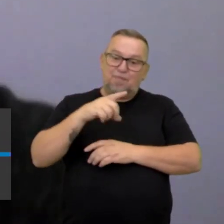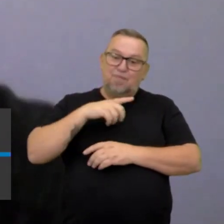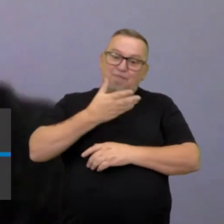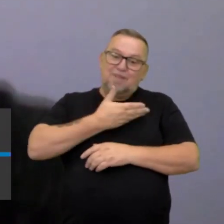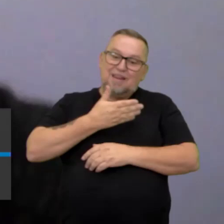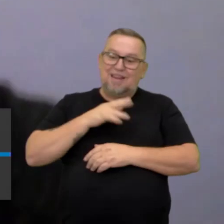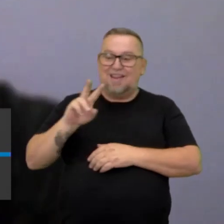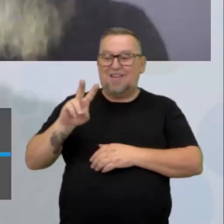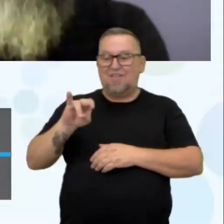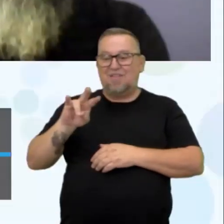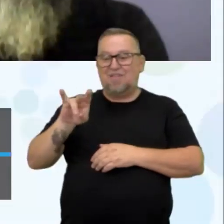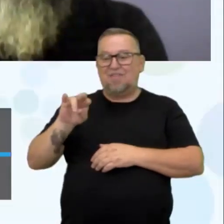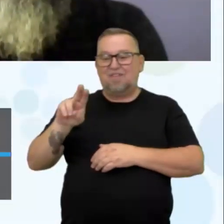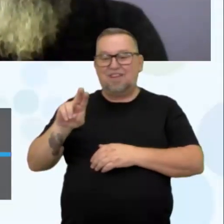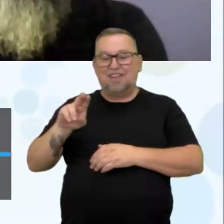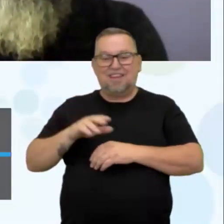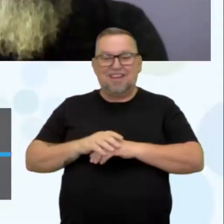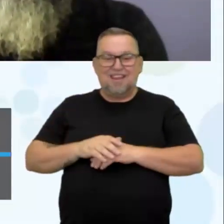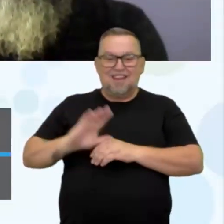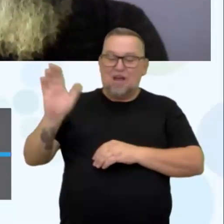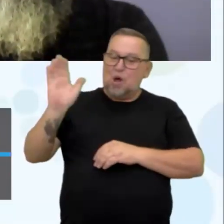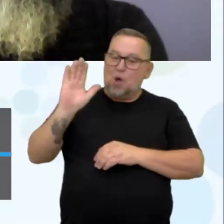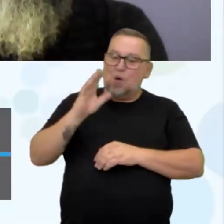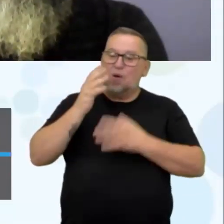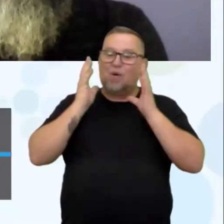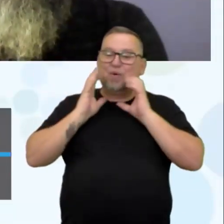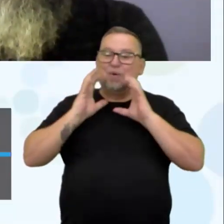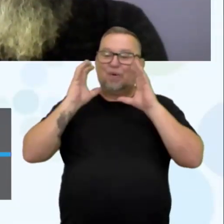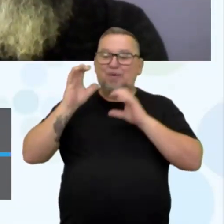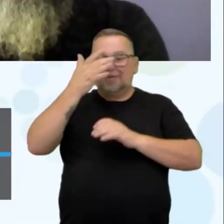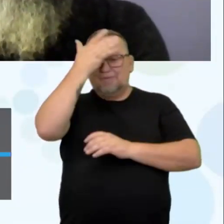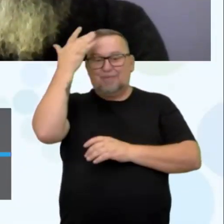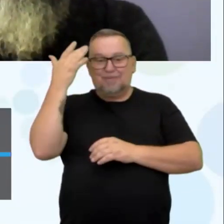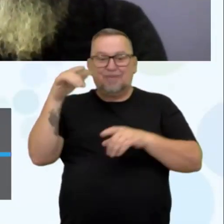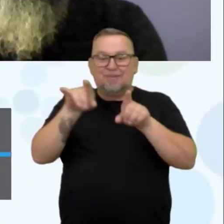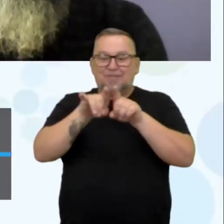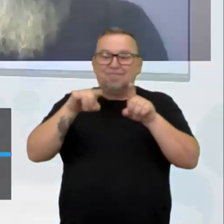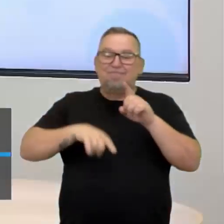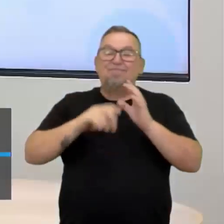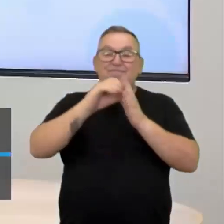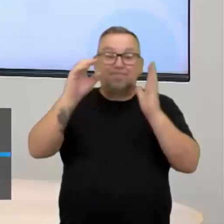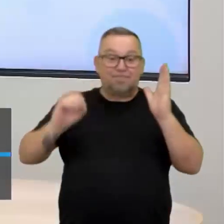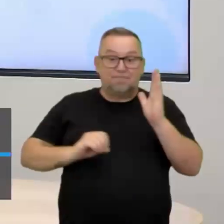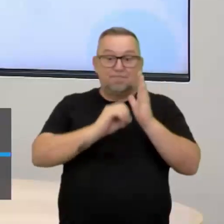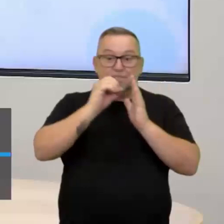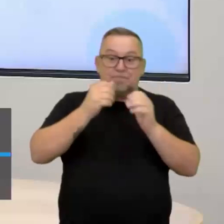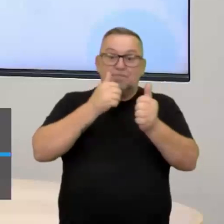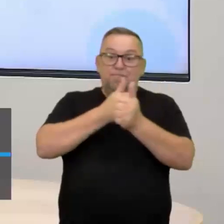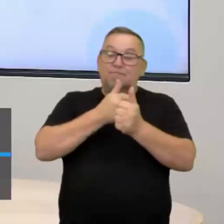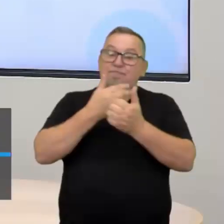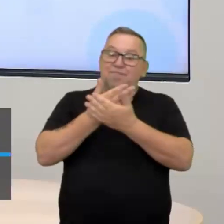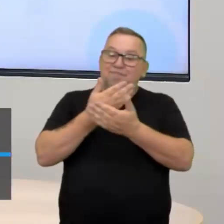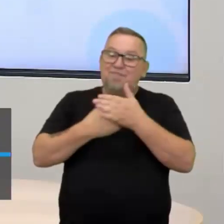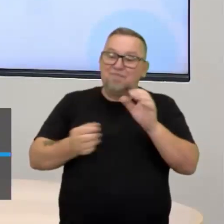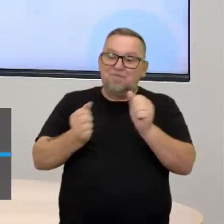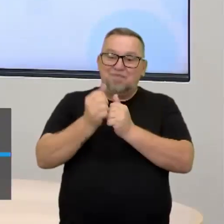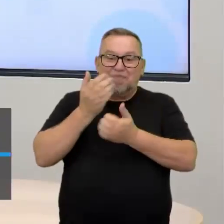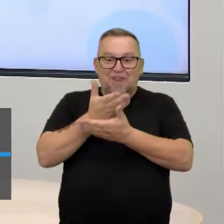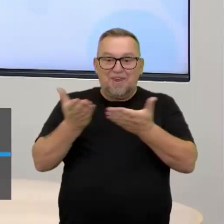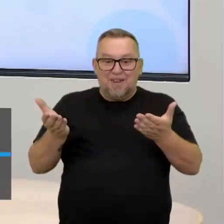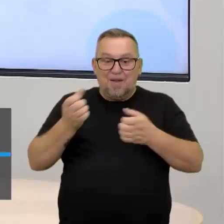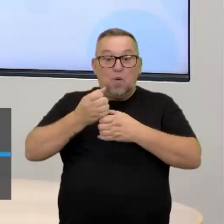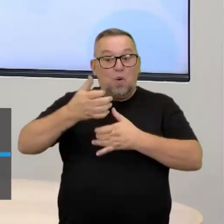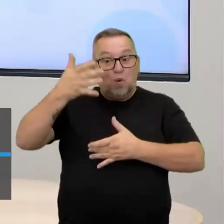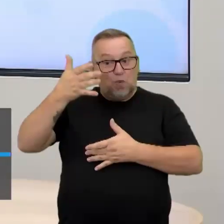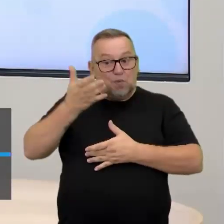Viviane Leal, bom dia. Bom dia, Tony. Bom dia, pessoal. Eu aqui no estúdio também vou acompanhar a aula com vocês. Vou passar aqui o PowerPoint